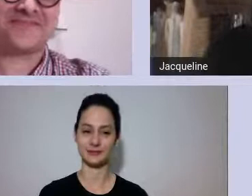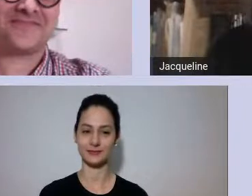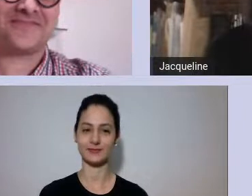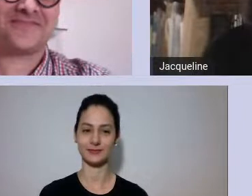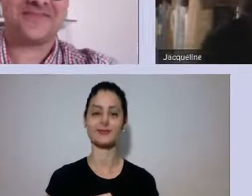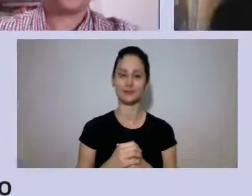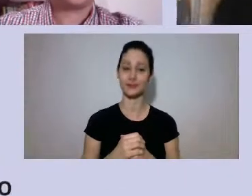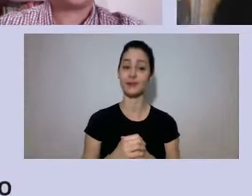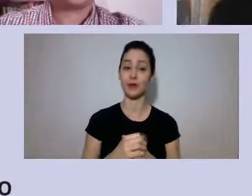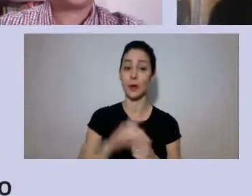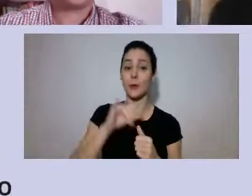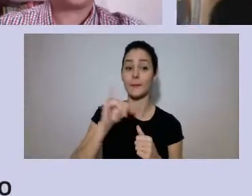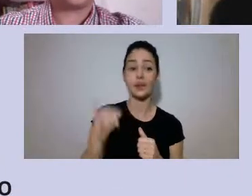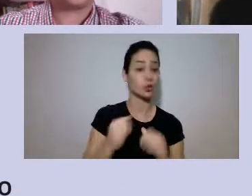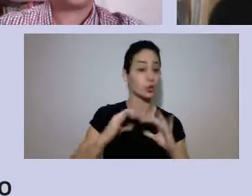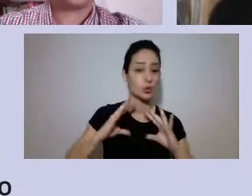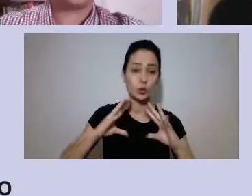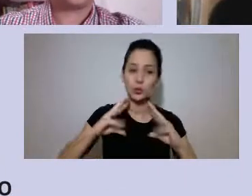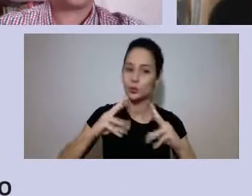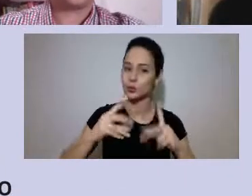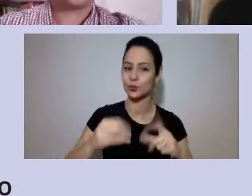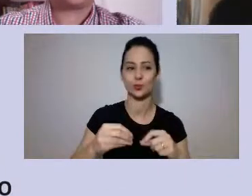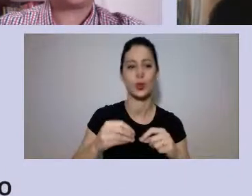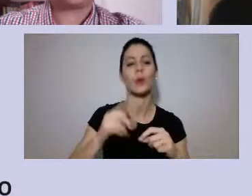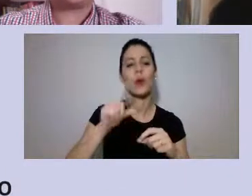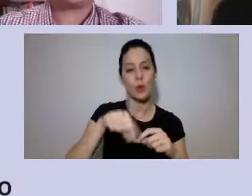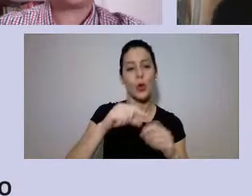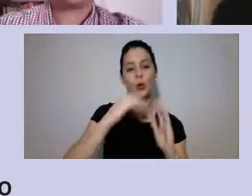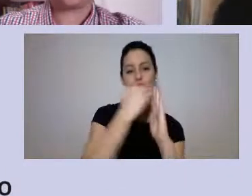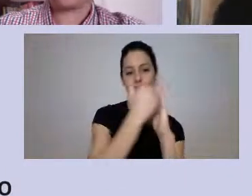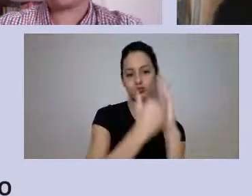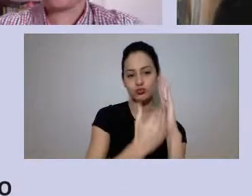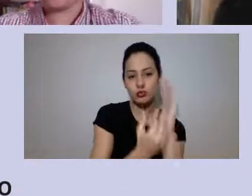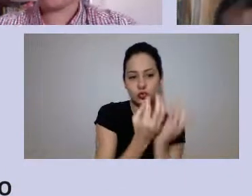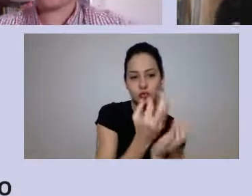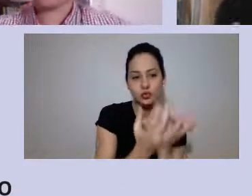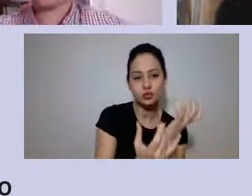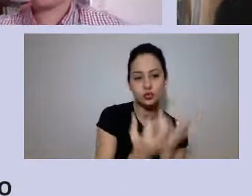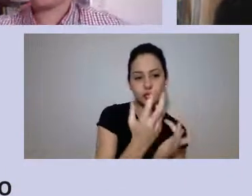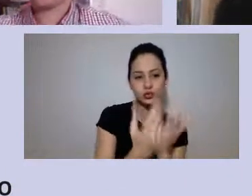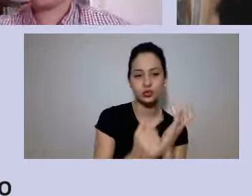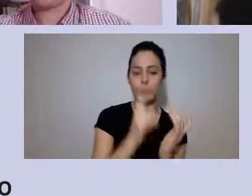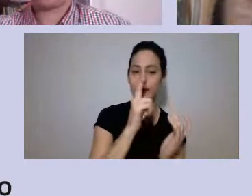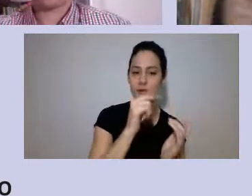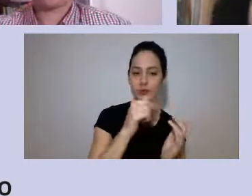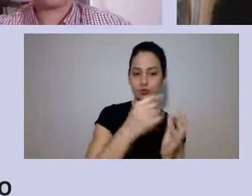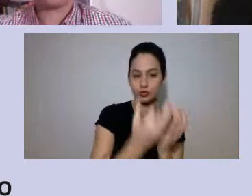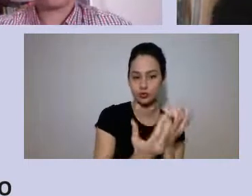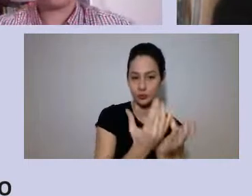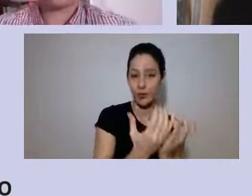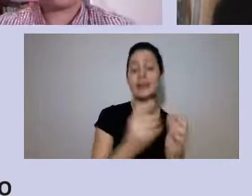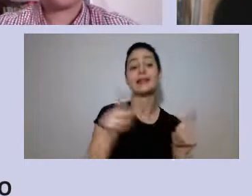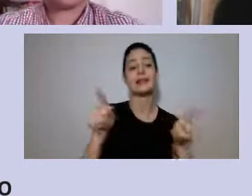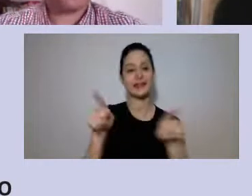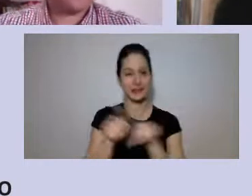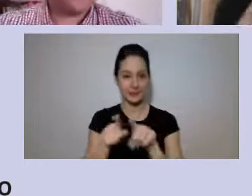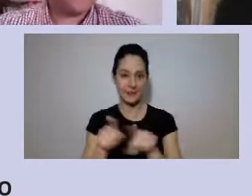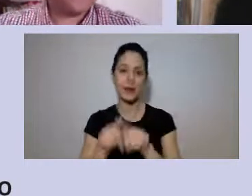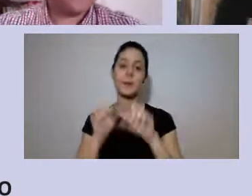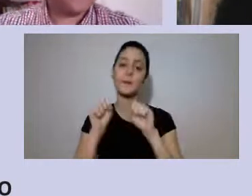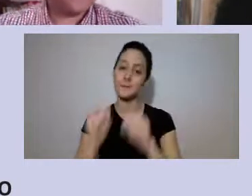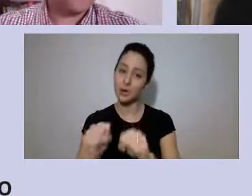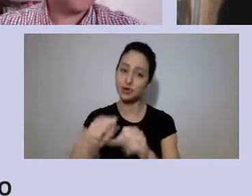se aprovecha el jugo fermentado como, bueno, para el pulque, pero también se puede